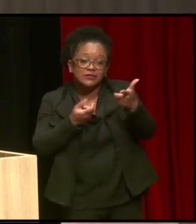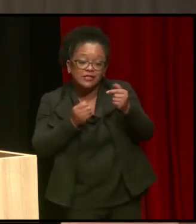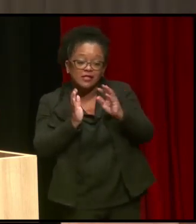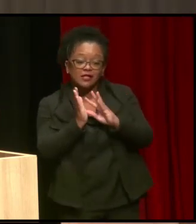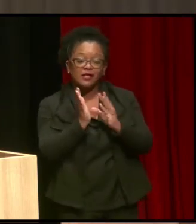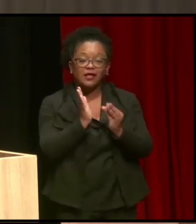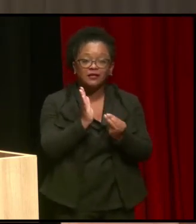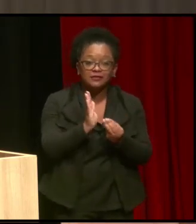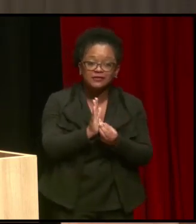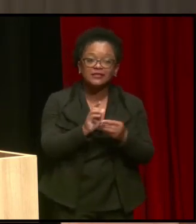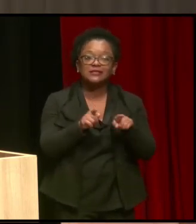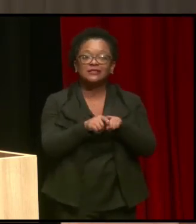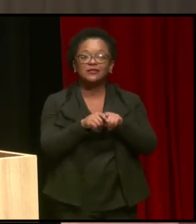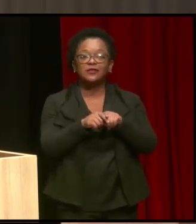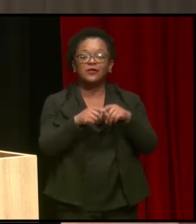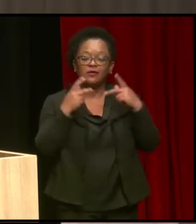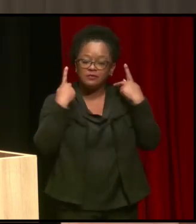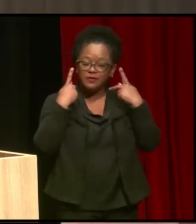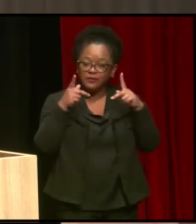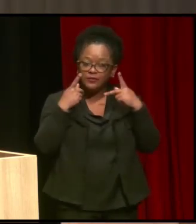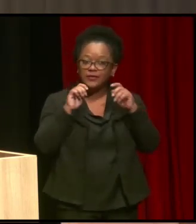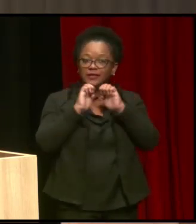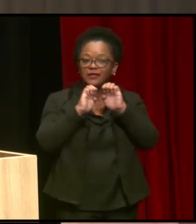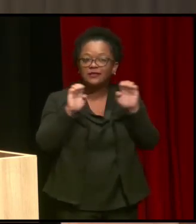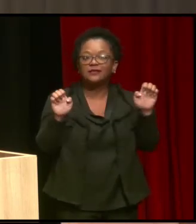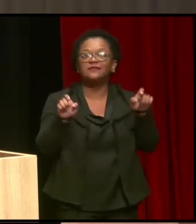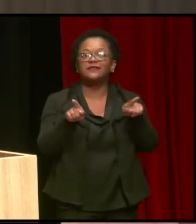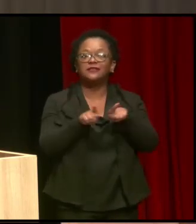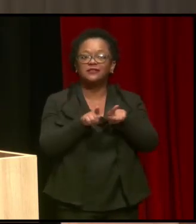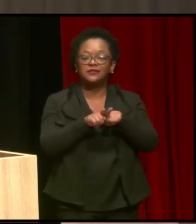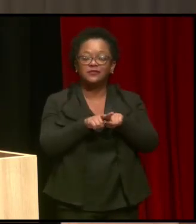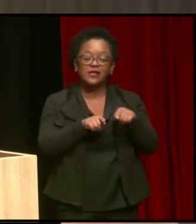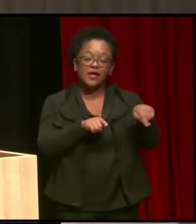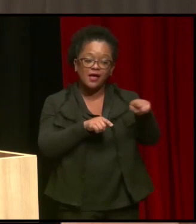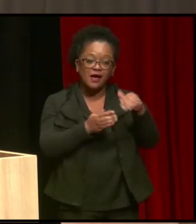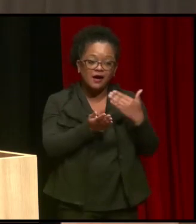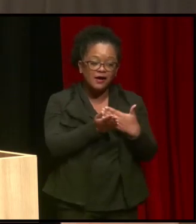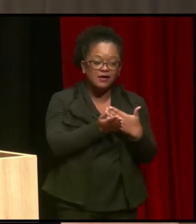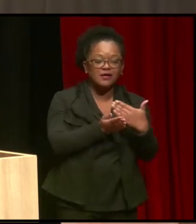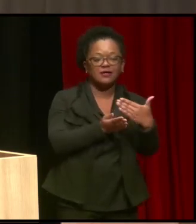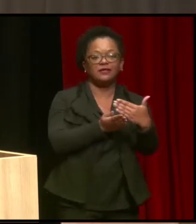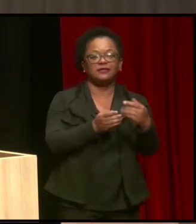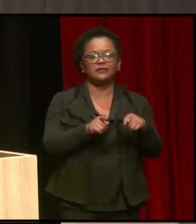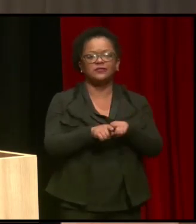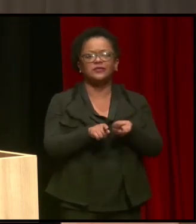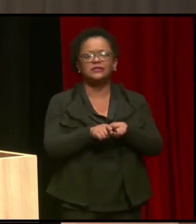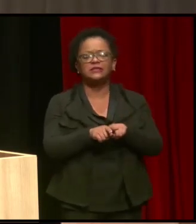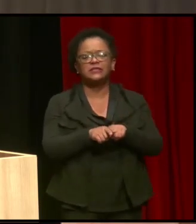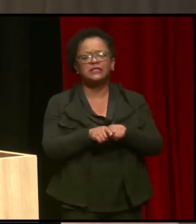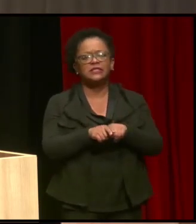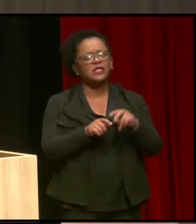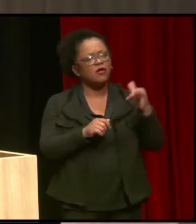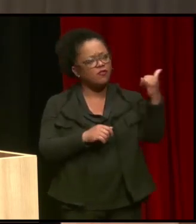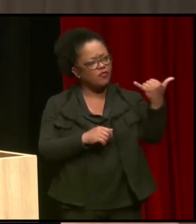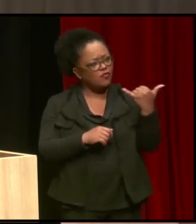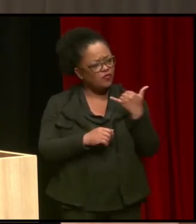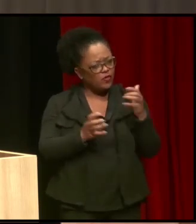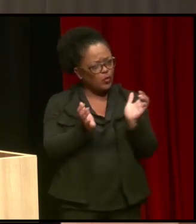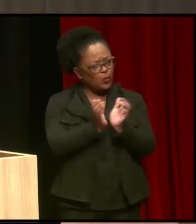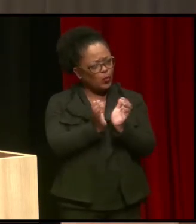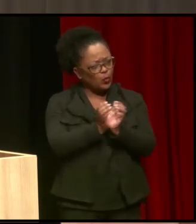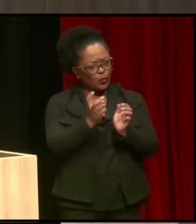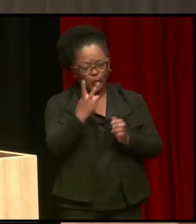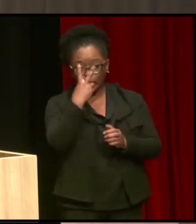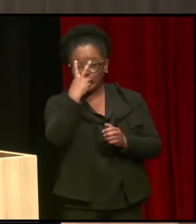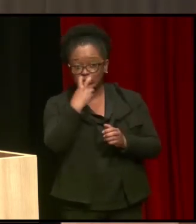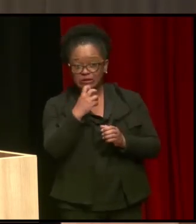evangelho, e elas se tornam pregadores do próprio evangelho. O pastor Eni falou que tem um grupo de cegos que ajuda, são voluntários da sociedade bíblica. Por